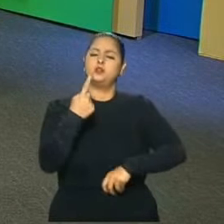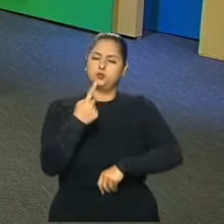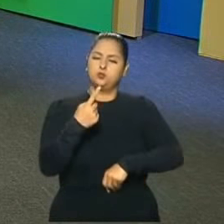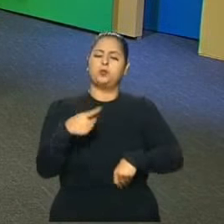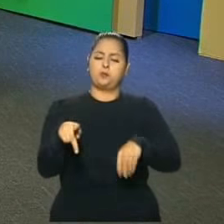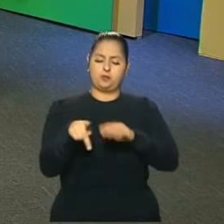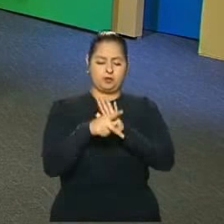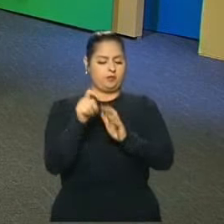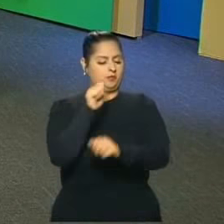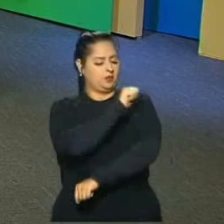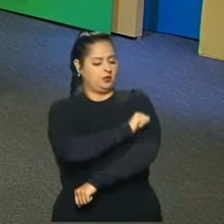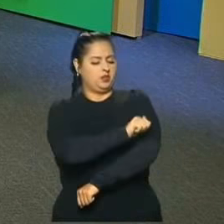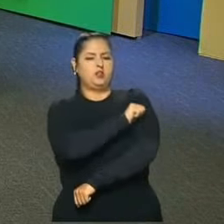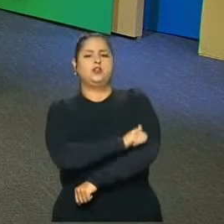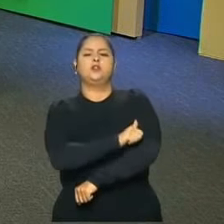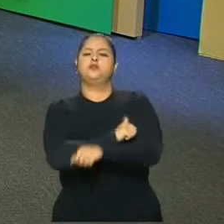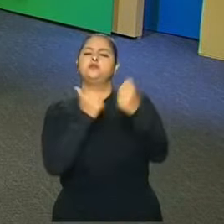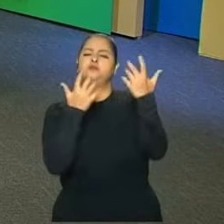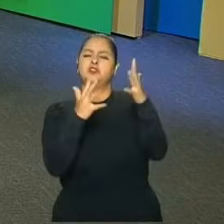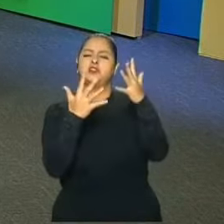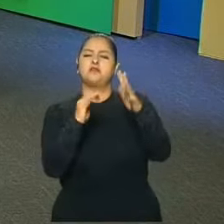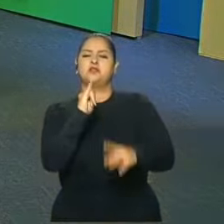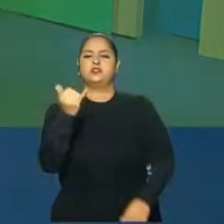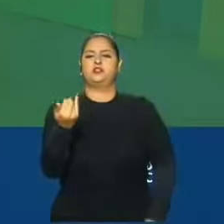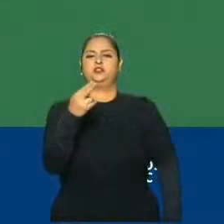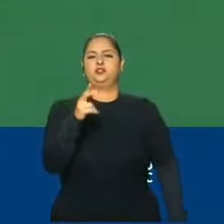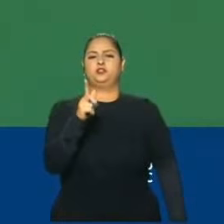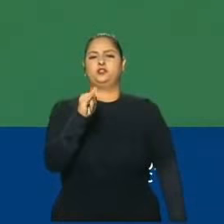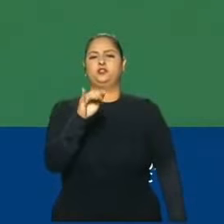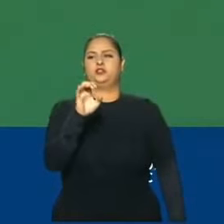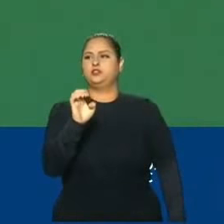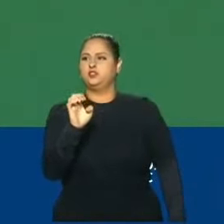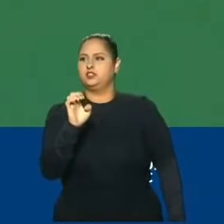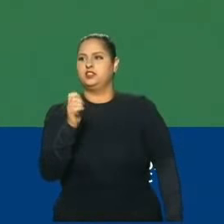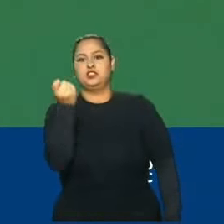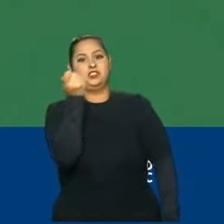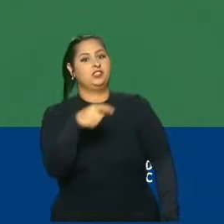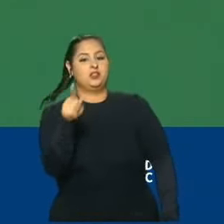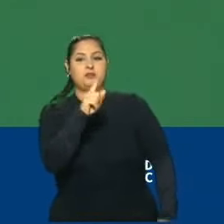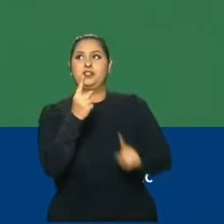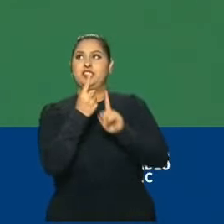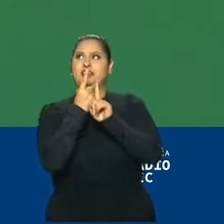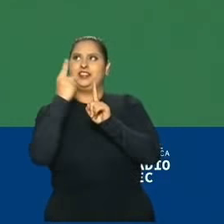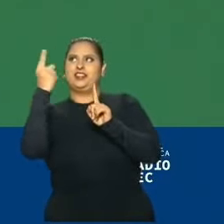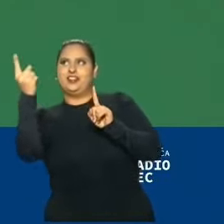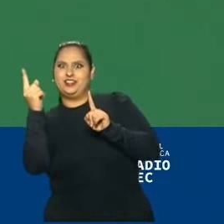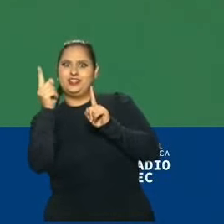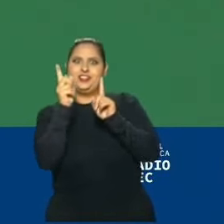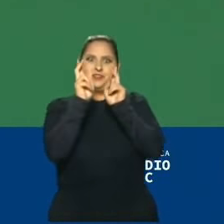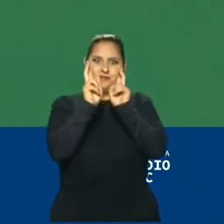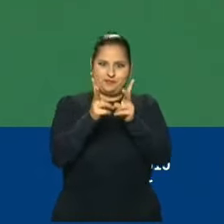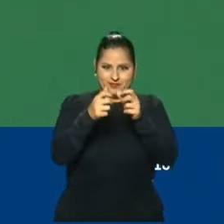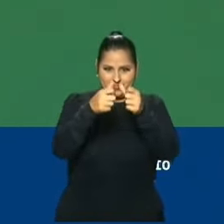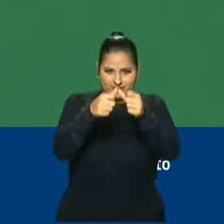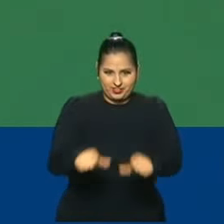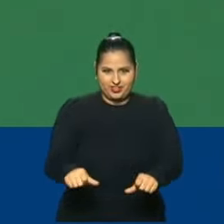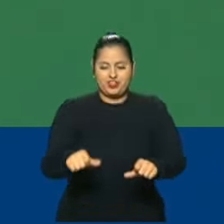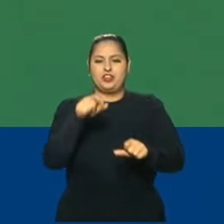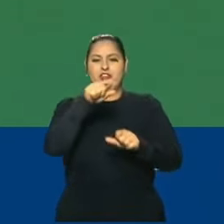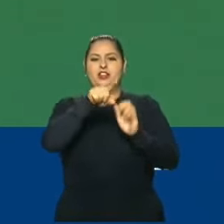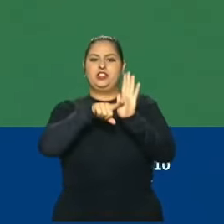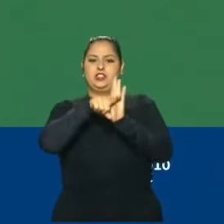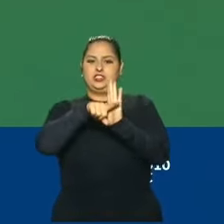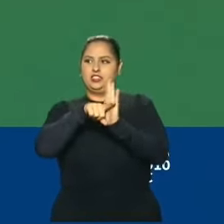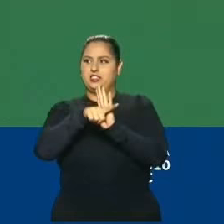Janeiro, parabéns, Juli. Trânsito de Marte. Não precisa ir tão longe assim, vai ficar no Rio mas de Janeiro. Mas a Julia, ela é cientista também,